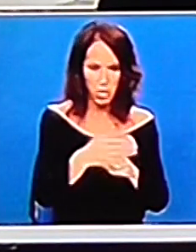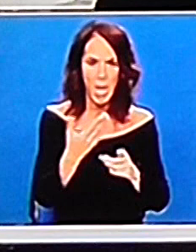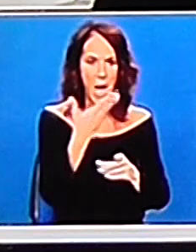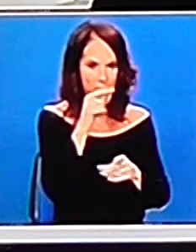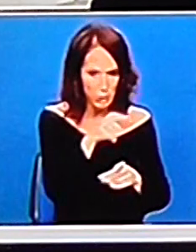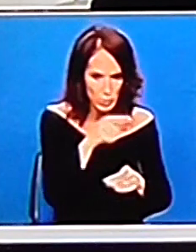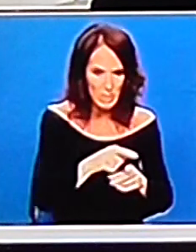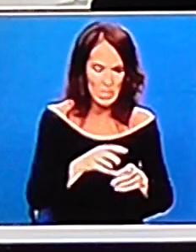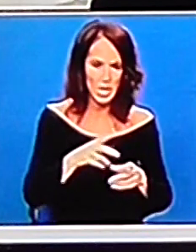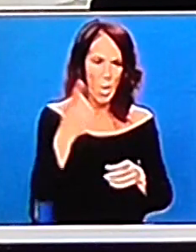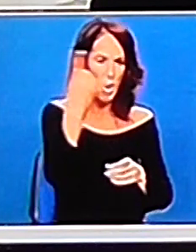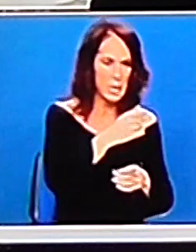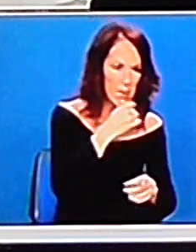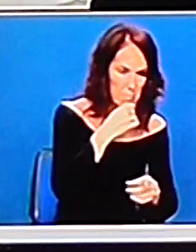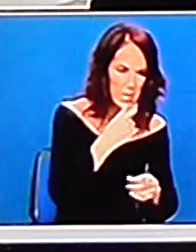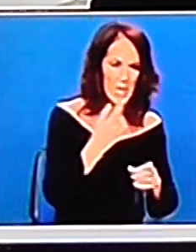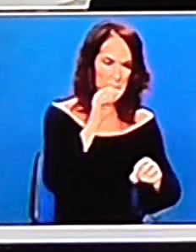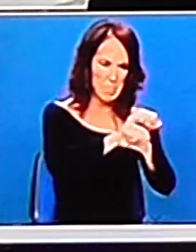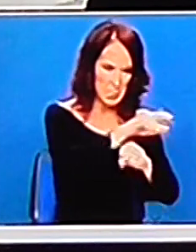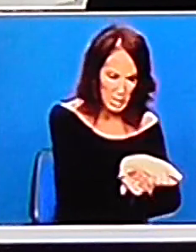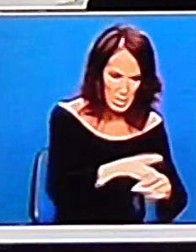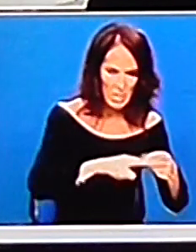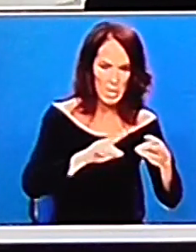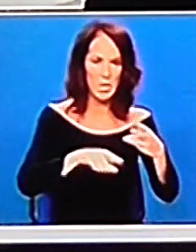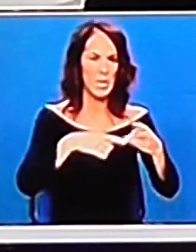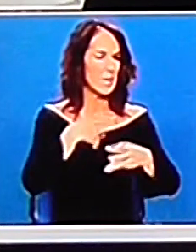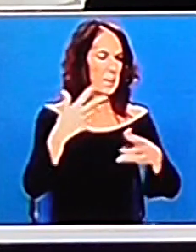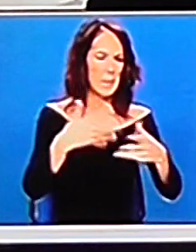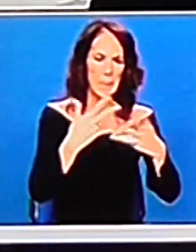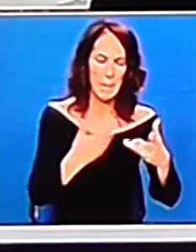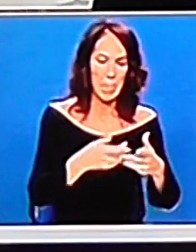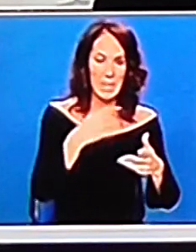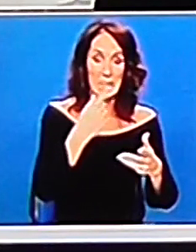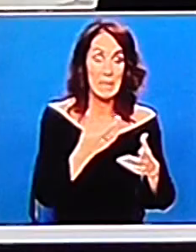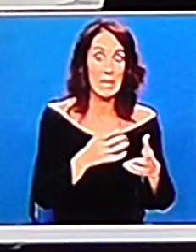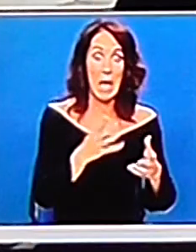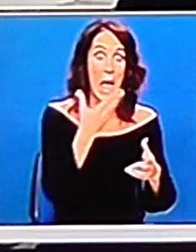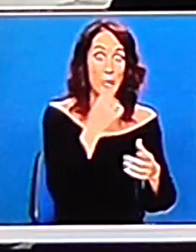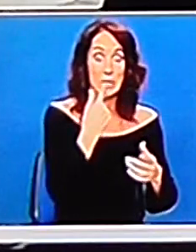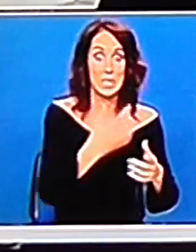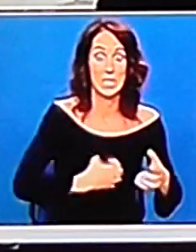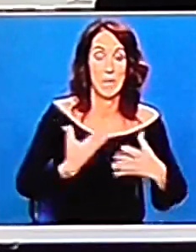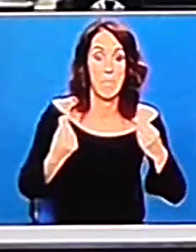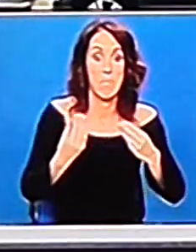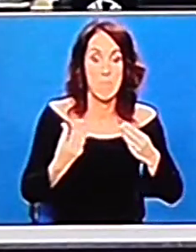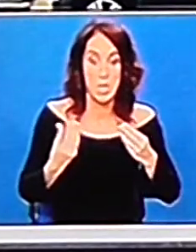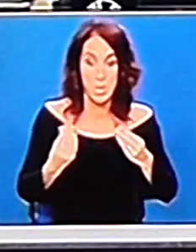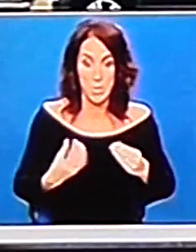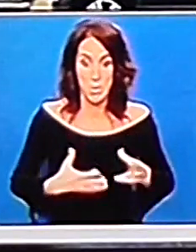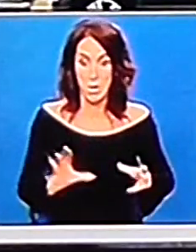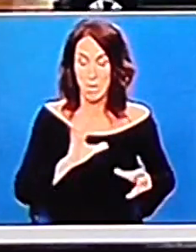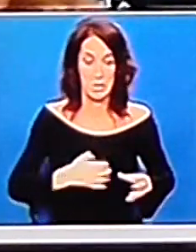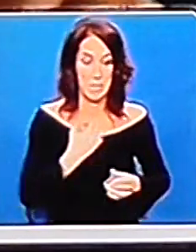estavam em situações que as pessoas ficam com medo e esse que se sentia